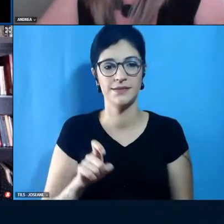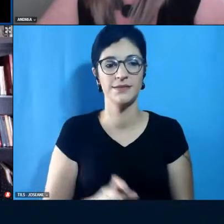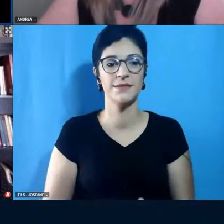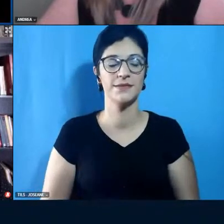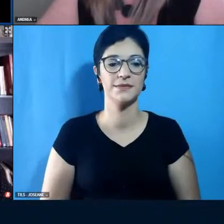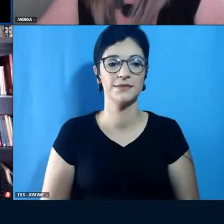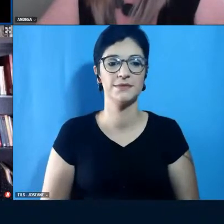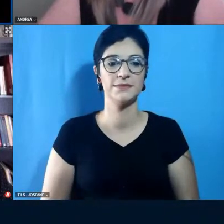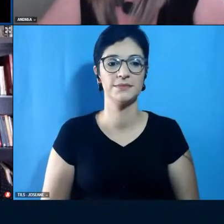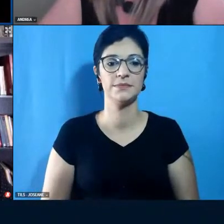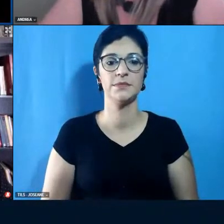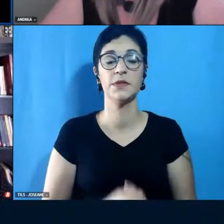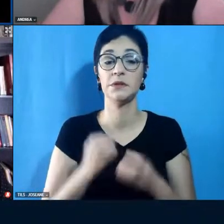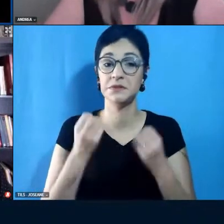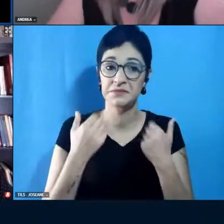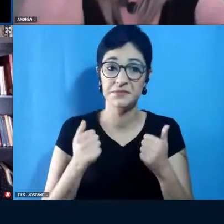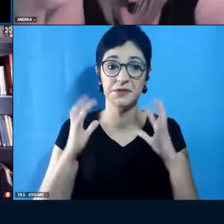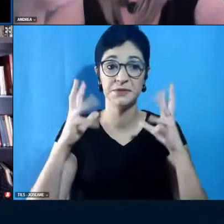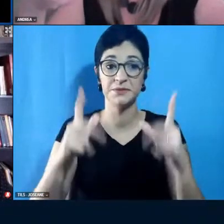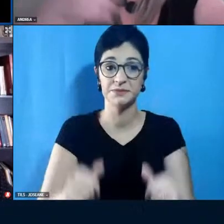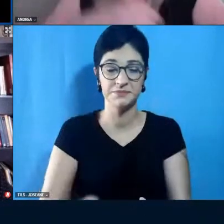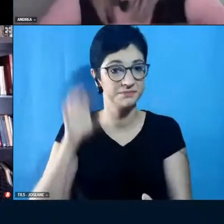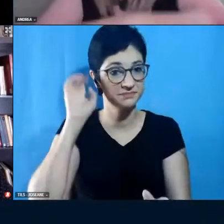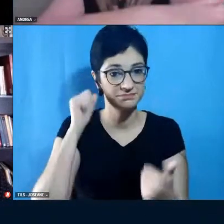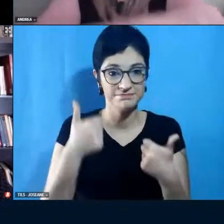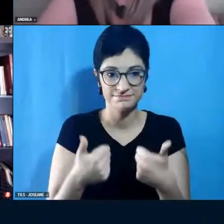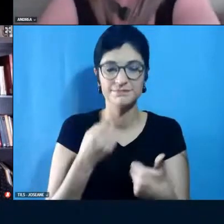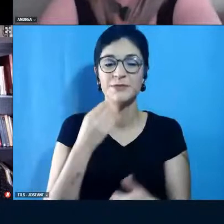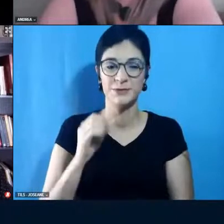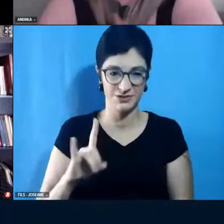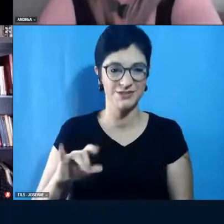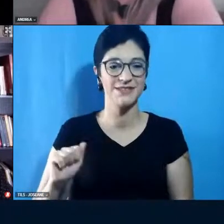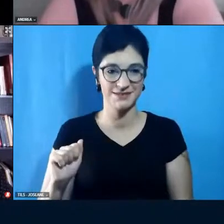Alexandre. Olá, todo mundo consegue me ouvir? Bom dia.